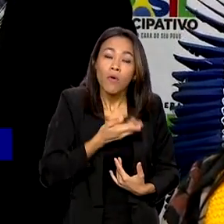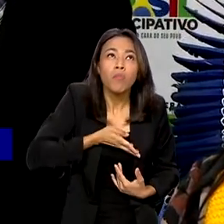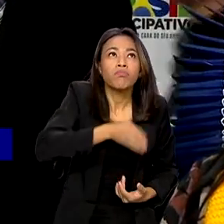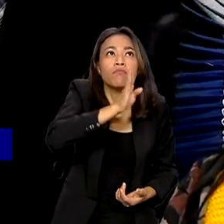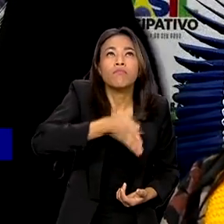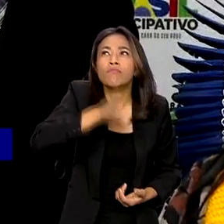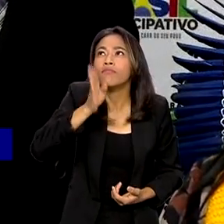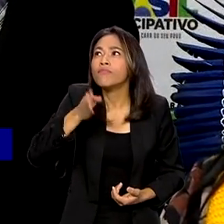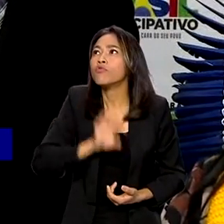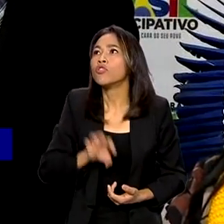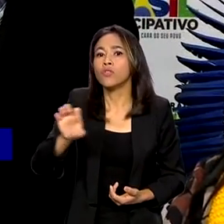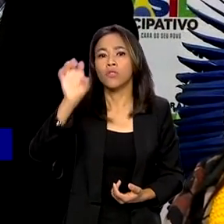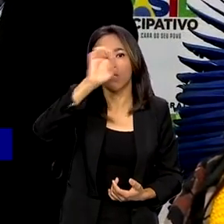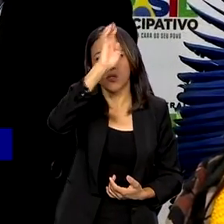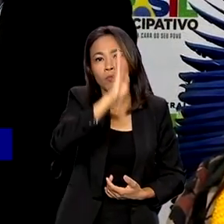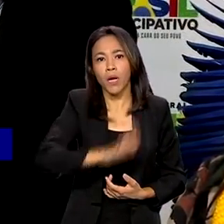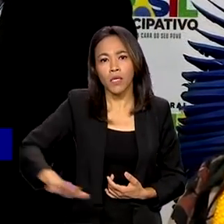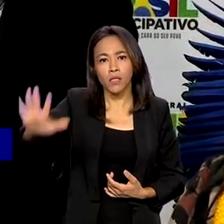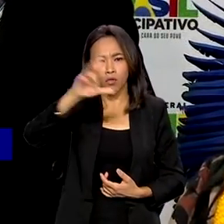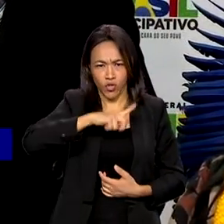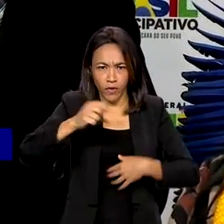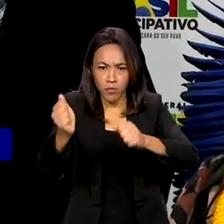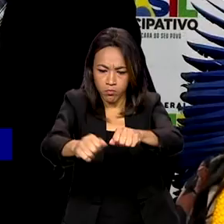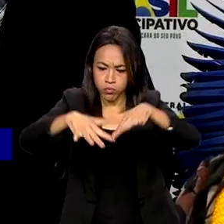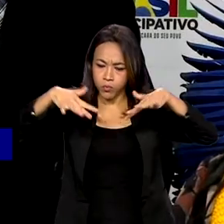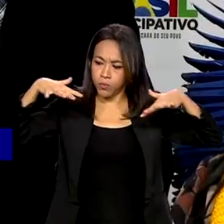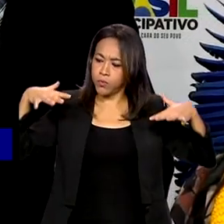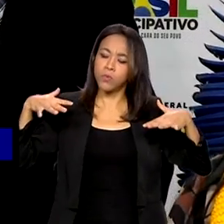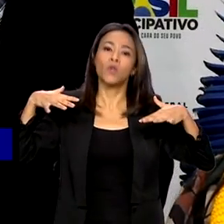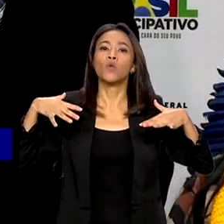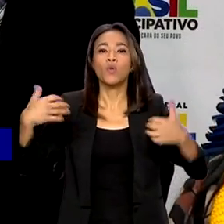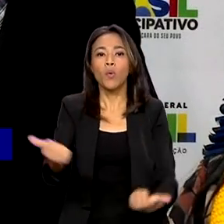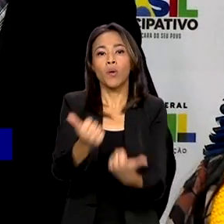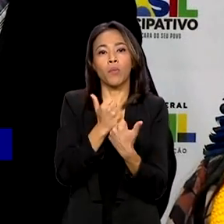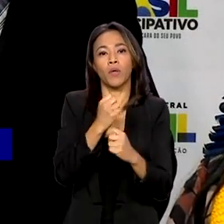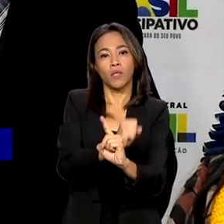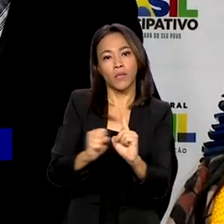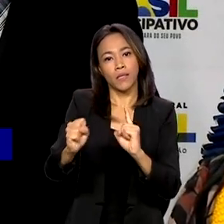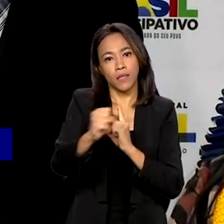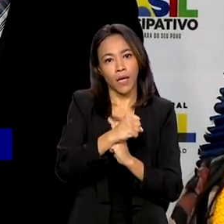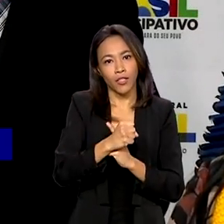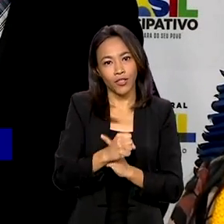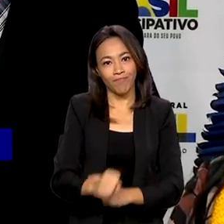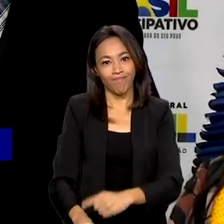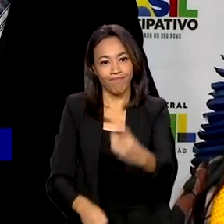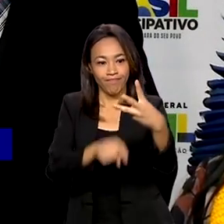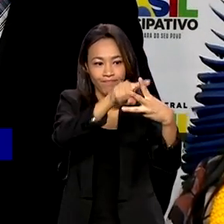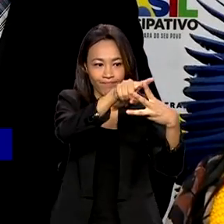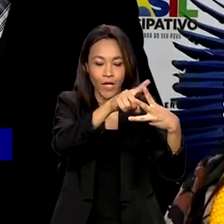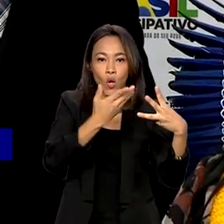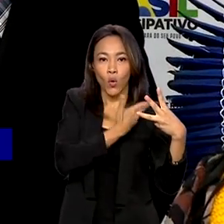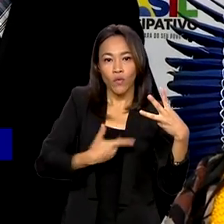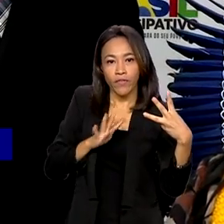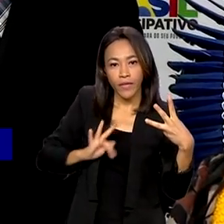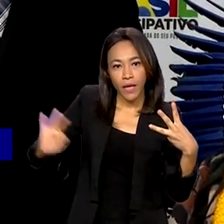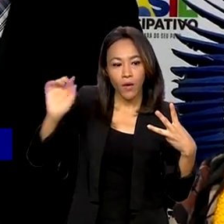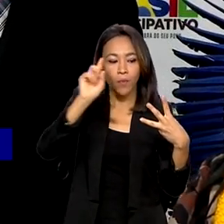e fizemos plenárias com a participação do conjunto da sociedade. Feita a 3 mãos, pelo governo